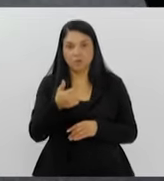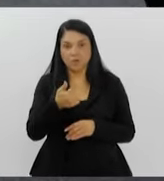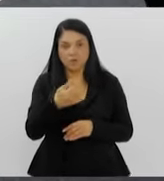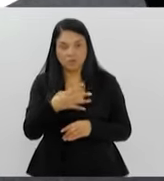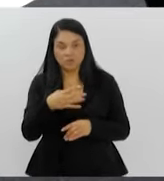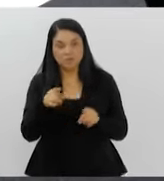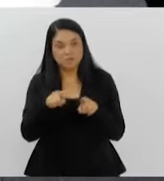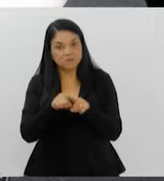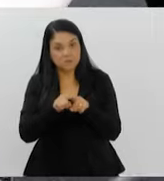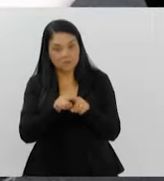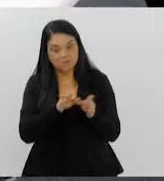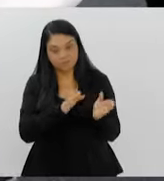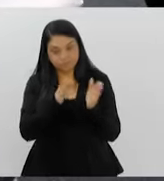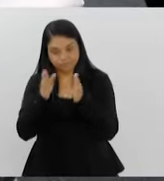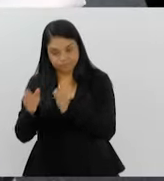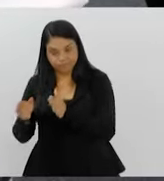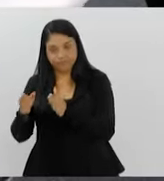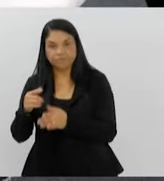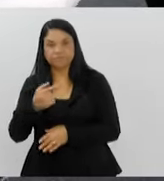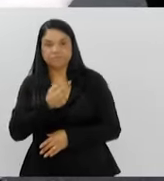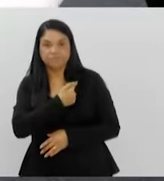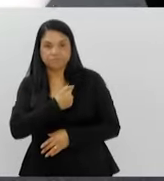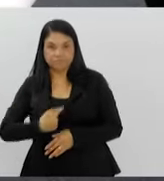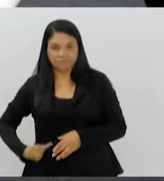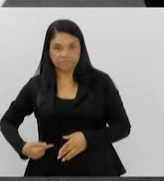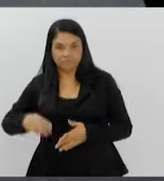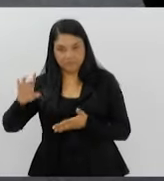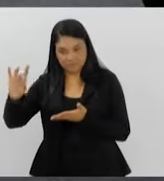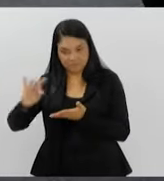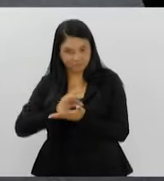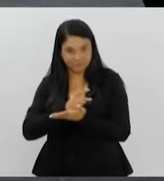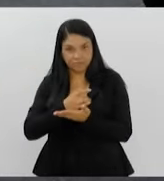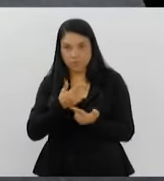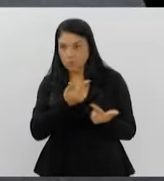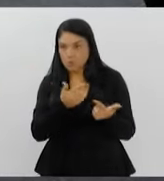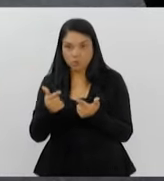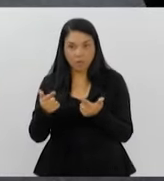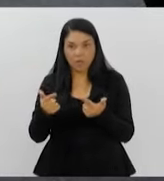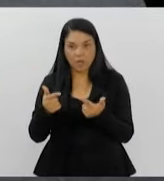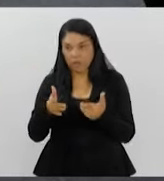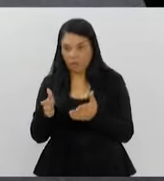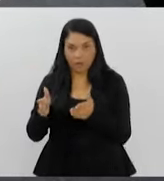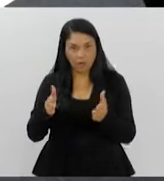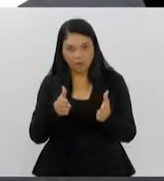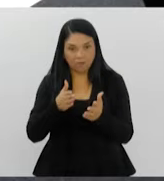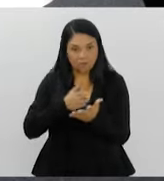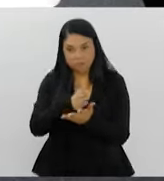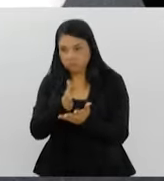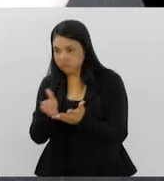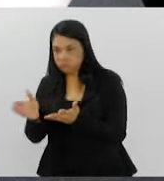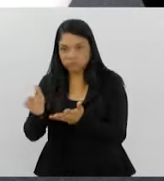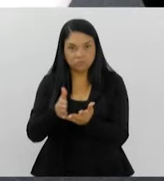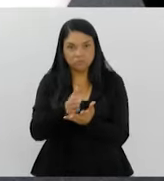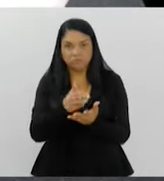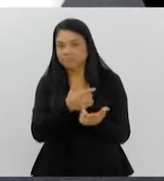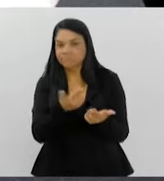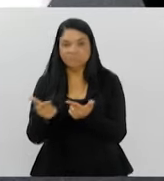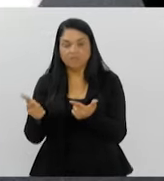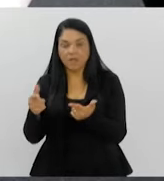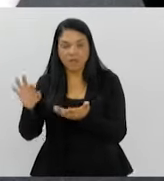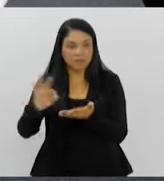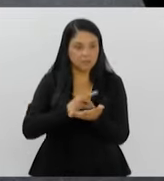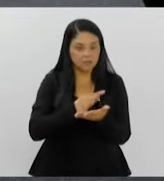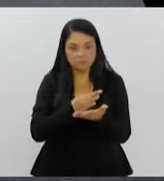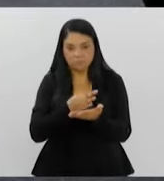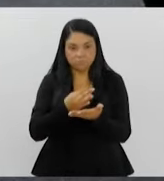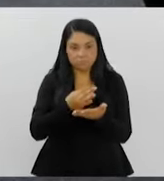que a caneta doador é uma caneta semo erma uma caneta que hora vai para um